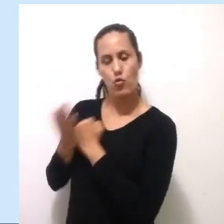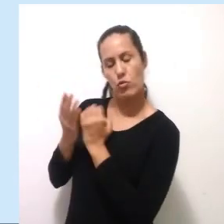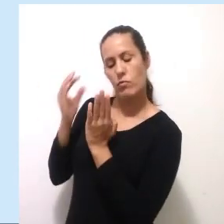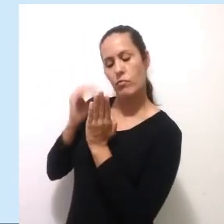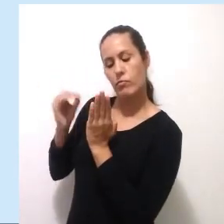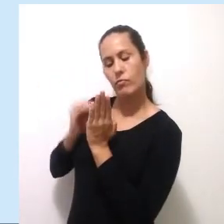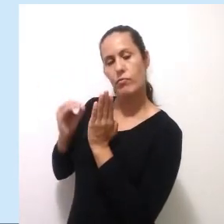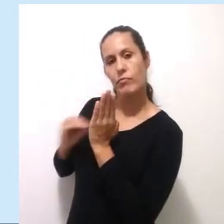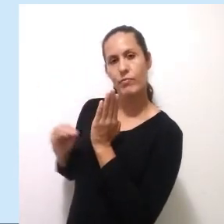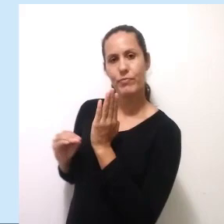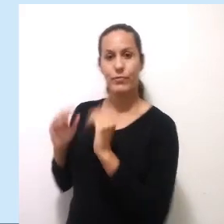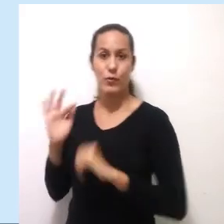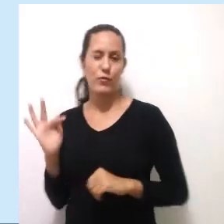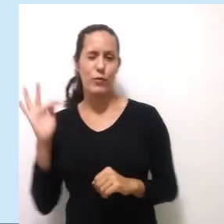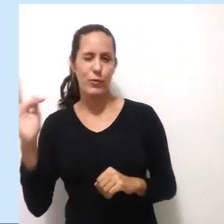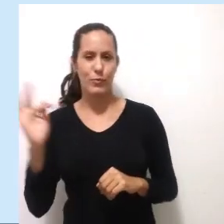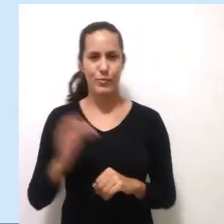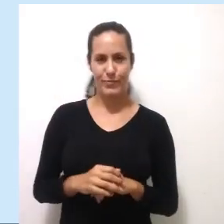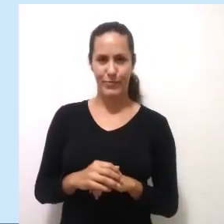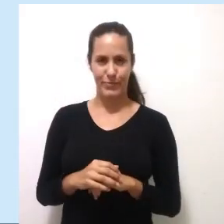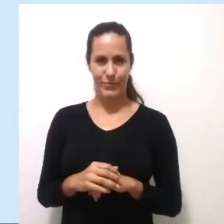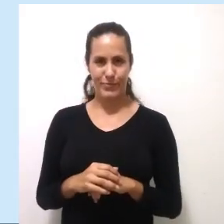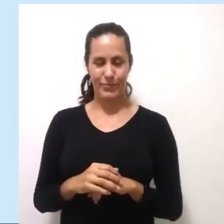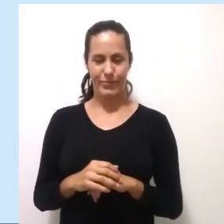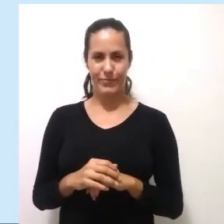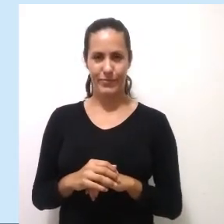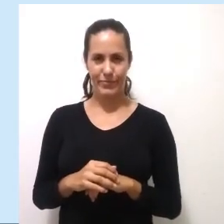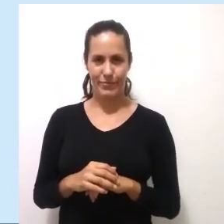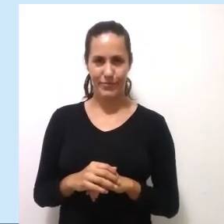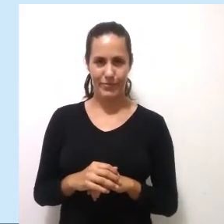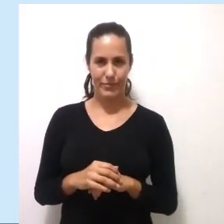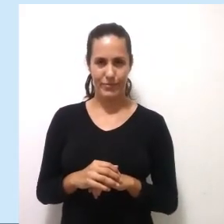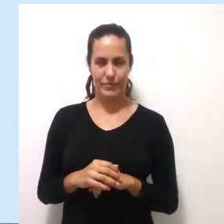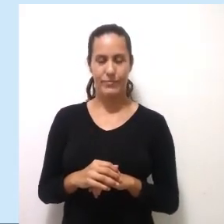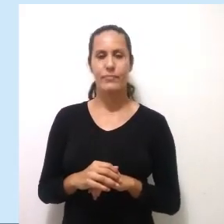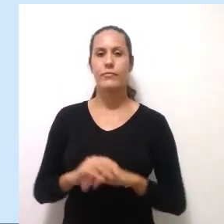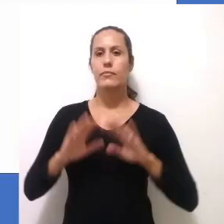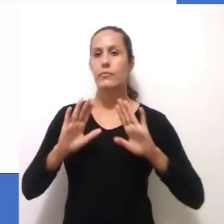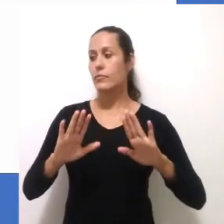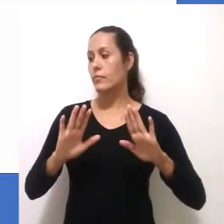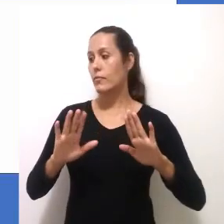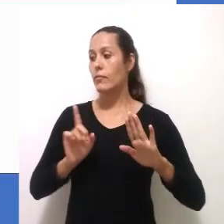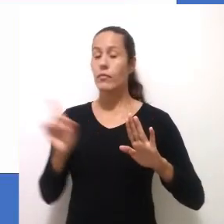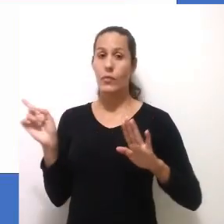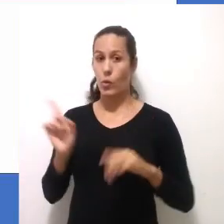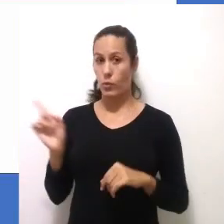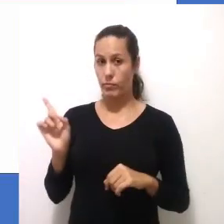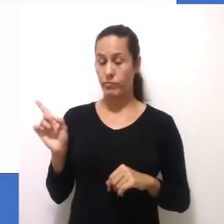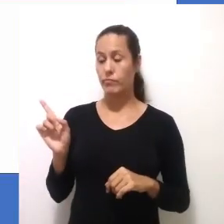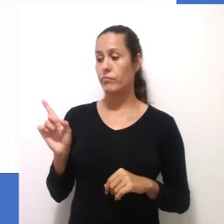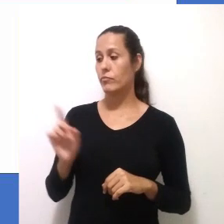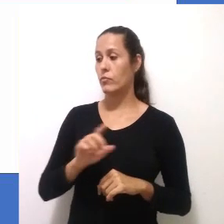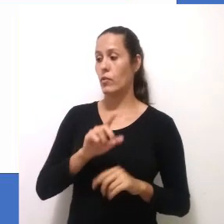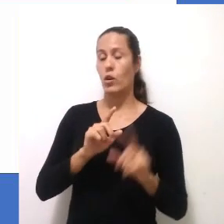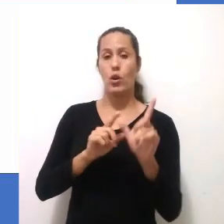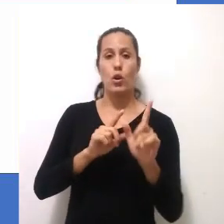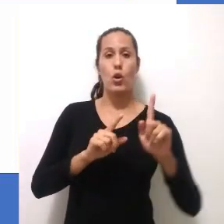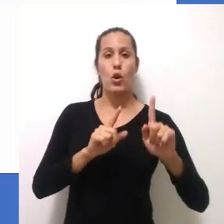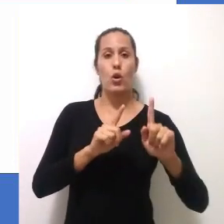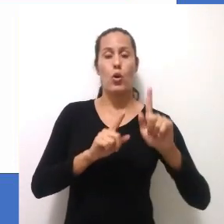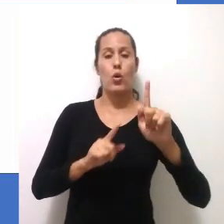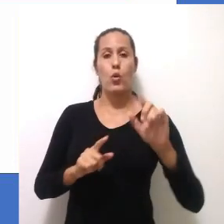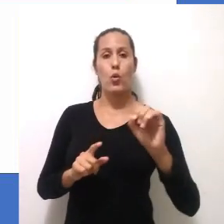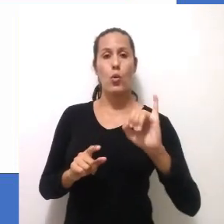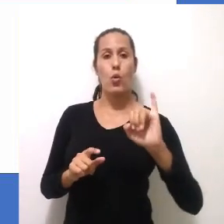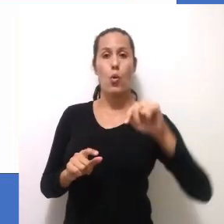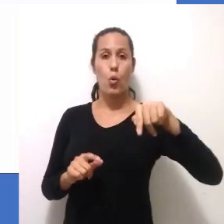são os seus planos para the future. Se liga no próximo slide. Então, o going to, ele dá